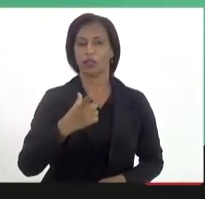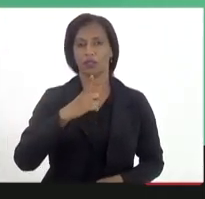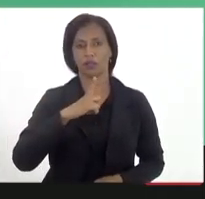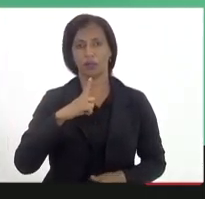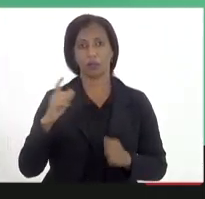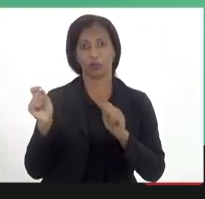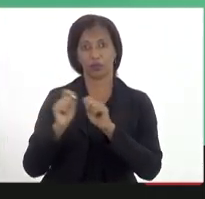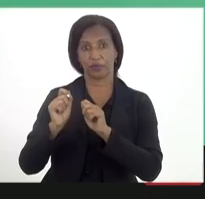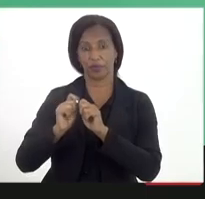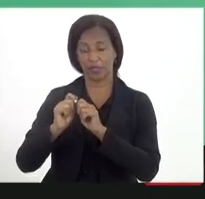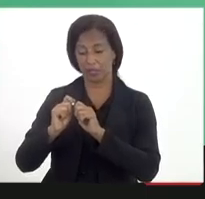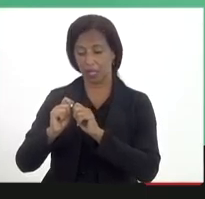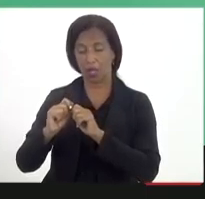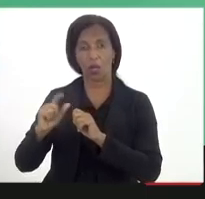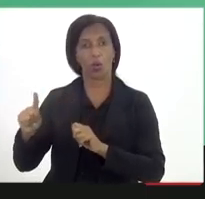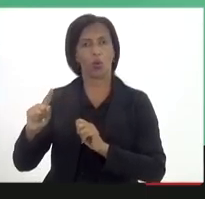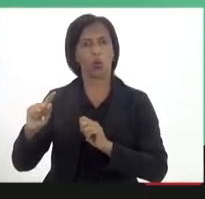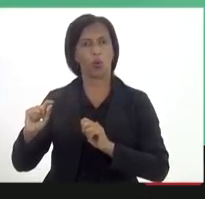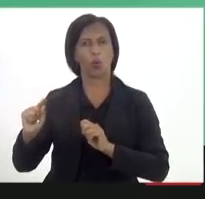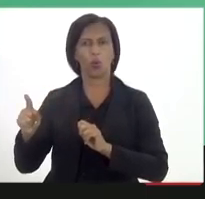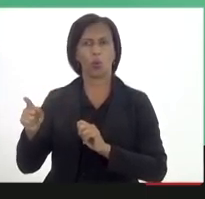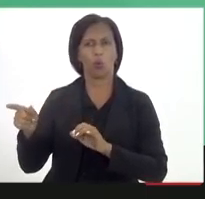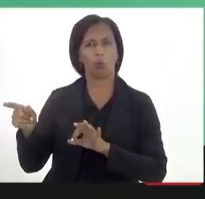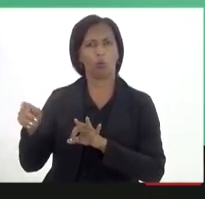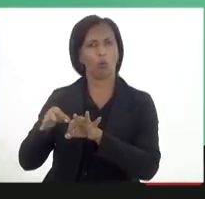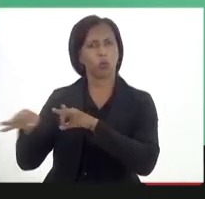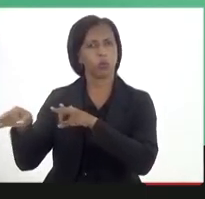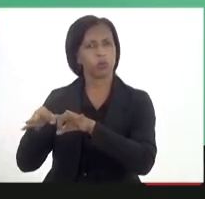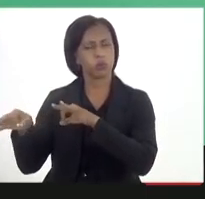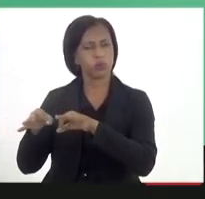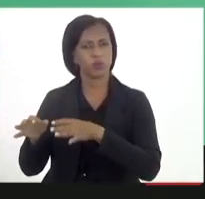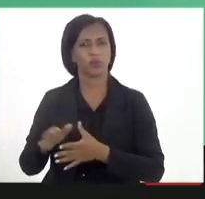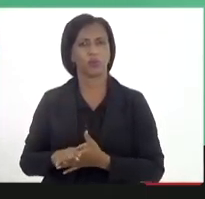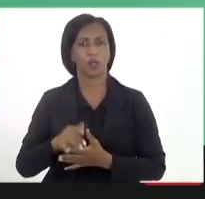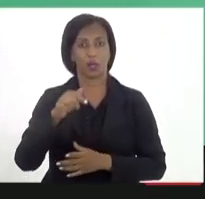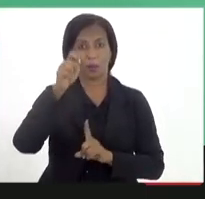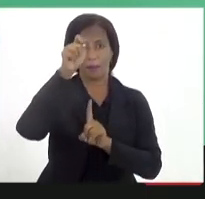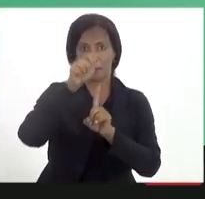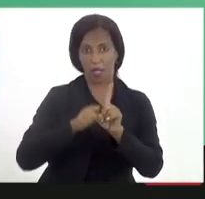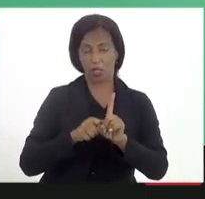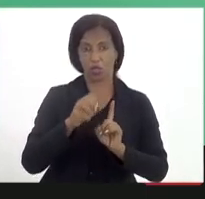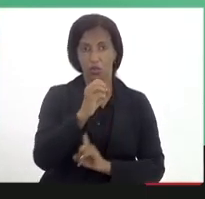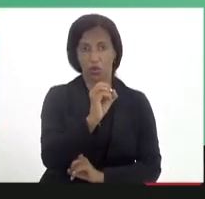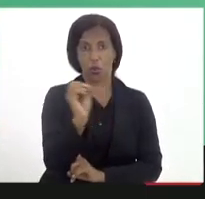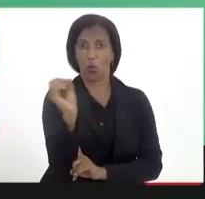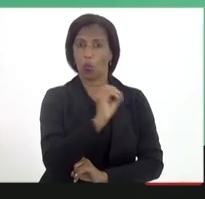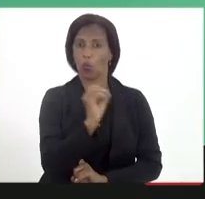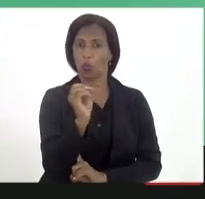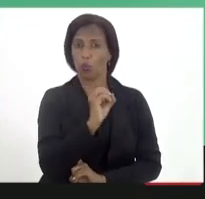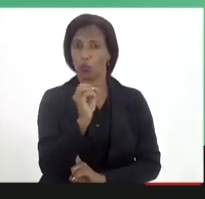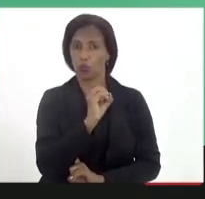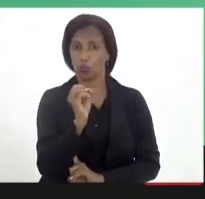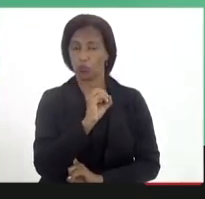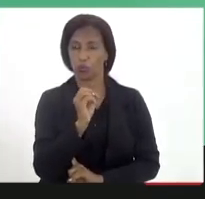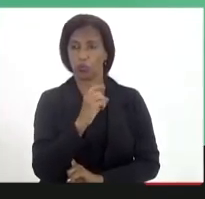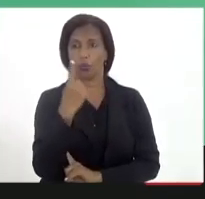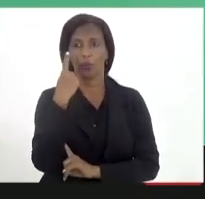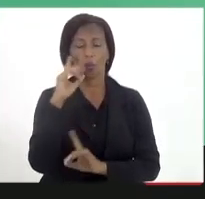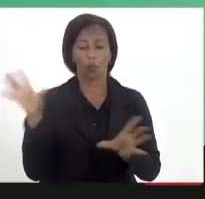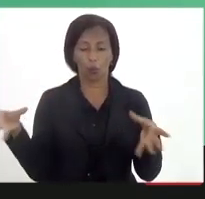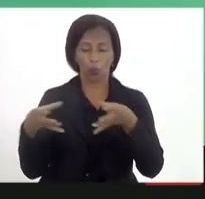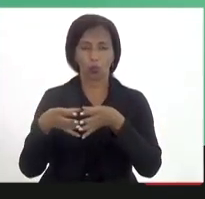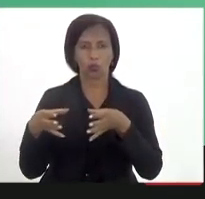fazer um evento promoveu um evento inclusive o novo história da OAB no mês de outubro é voltado para essa área em